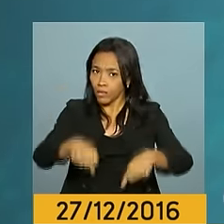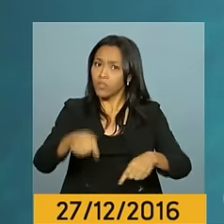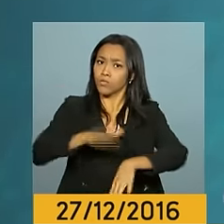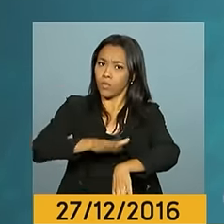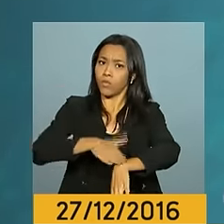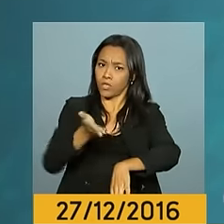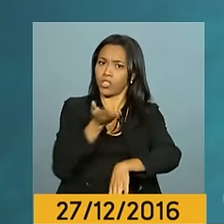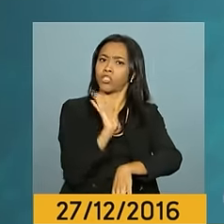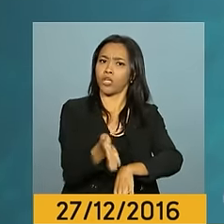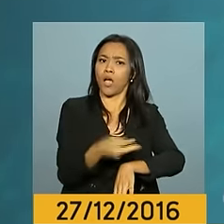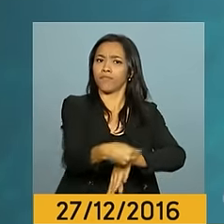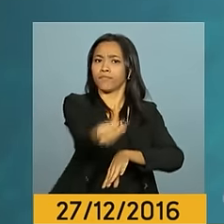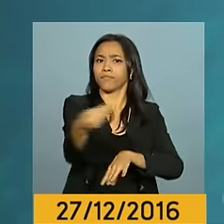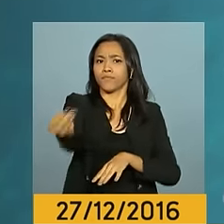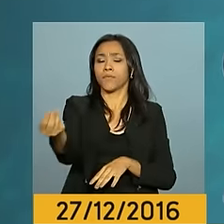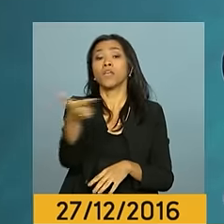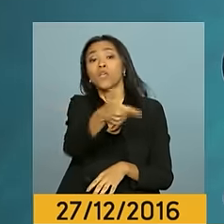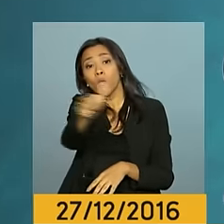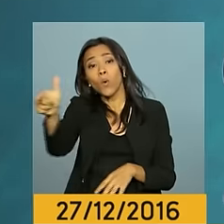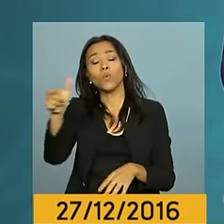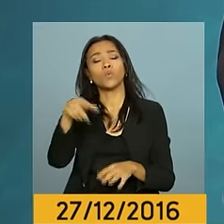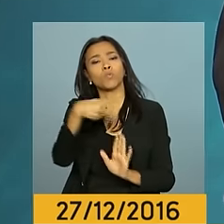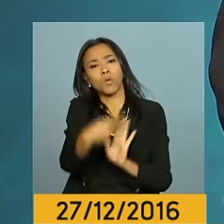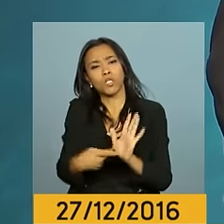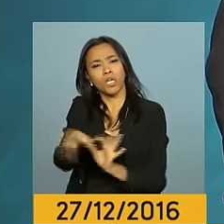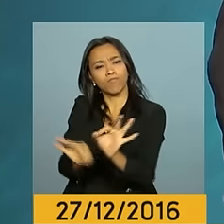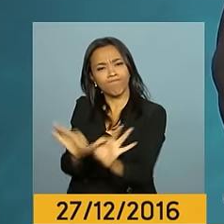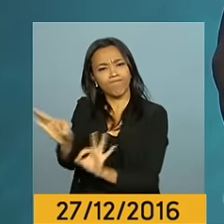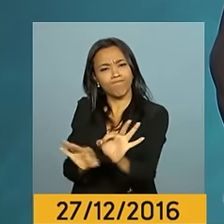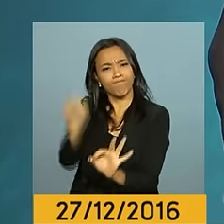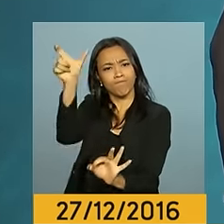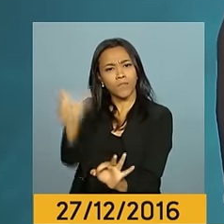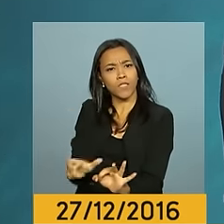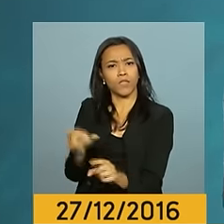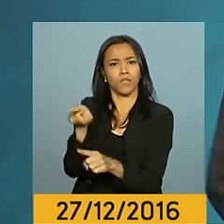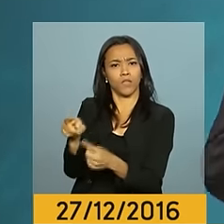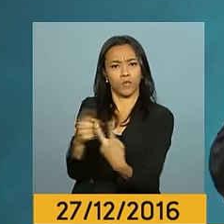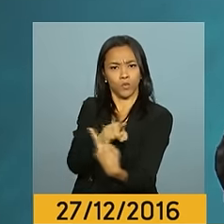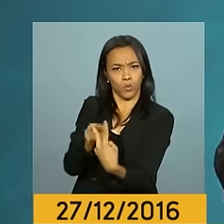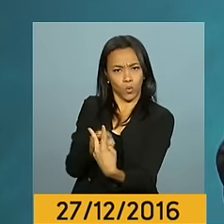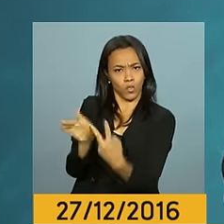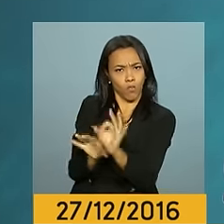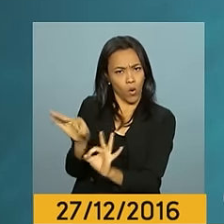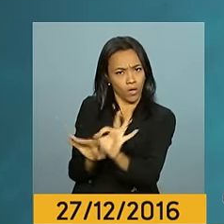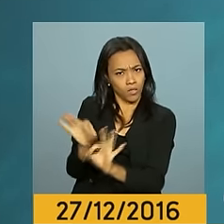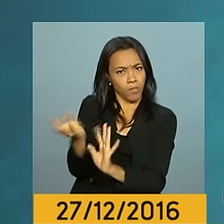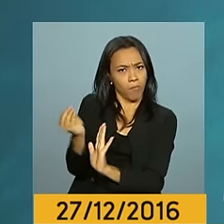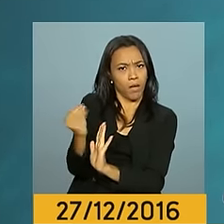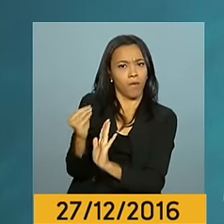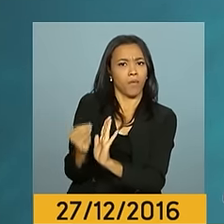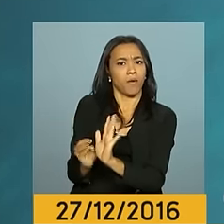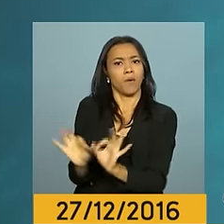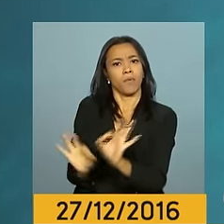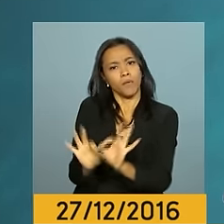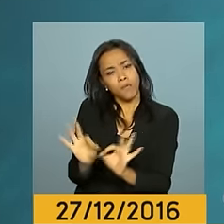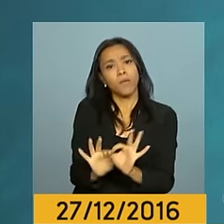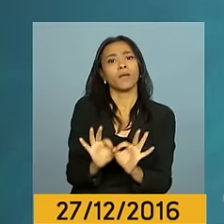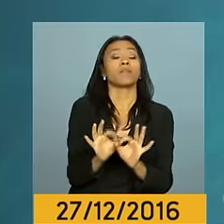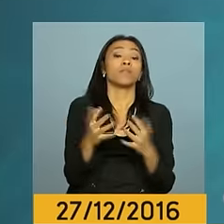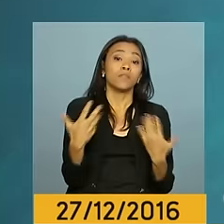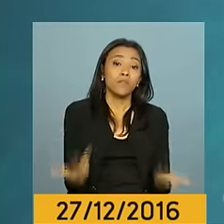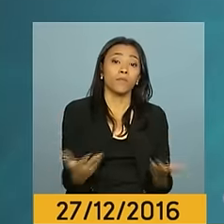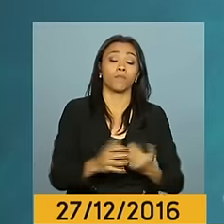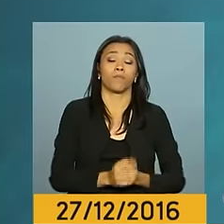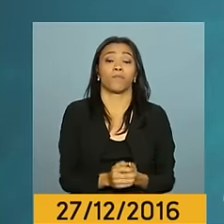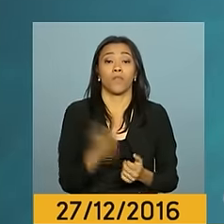momento além de outros projetos que Osmar terra o é Barbalho estão fazendo lá na União Federal ou